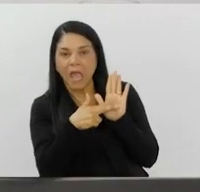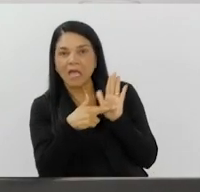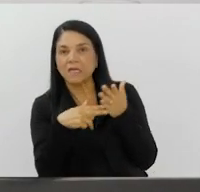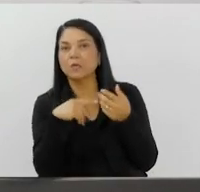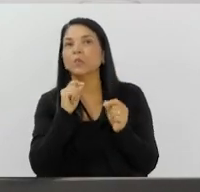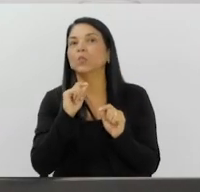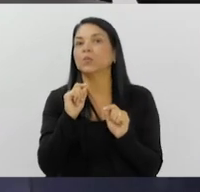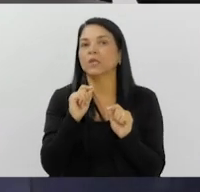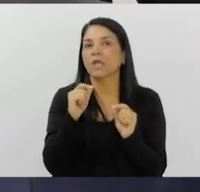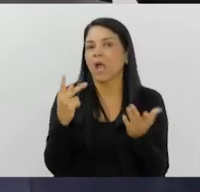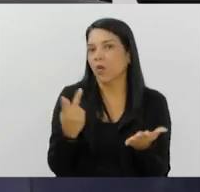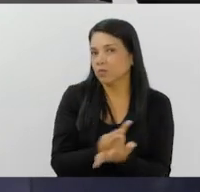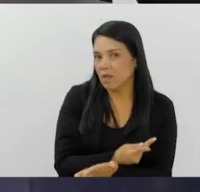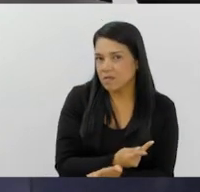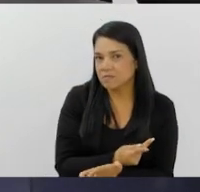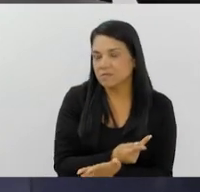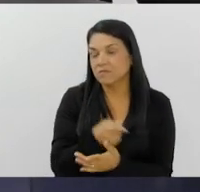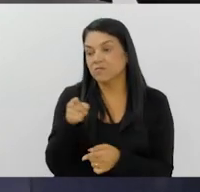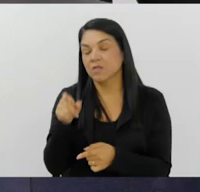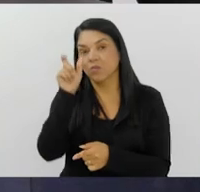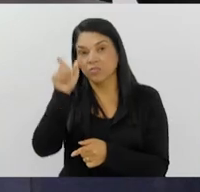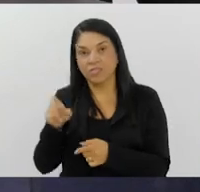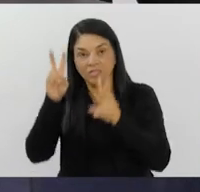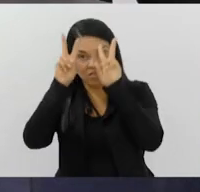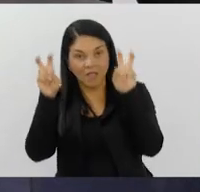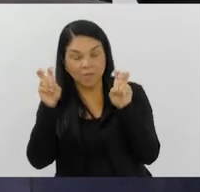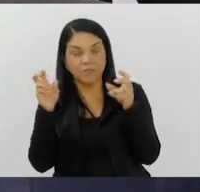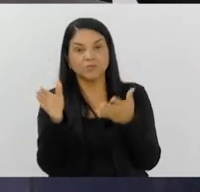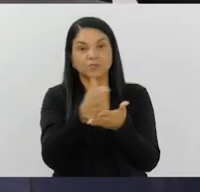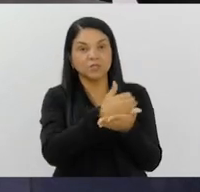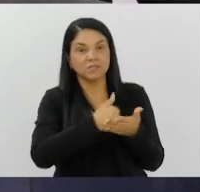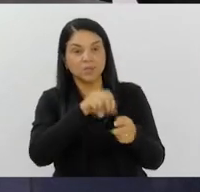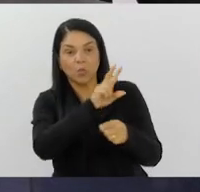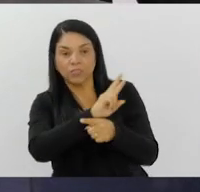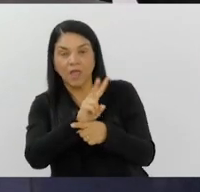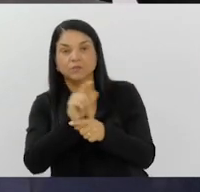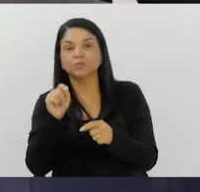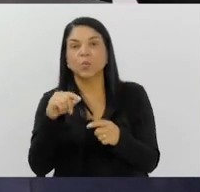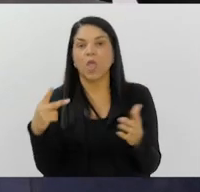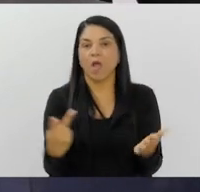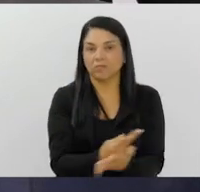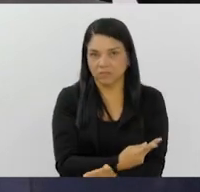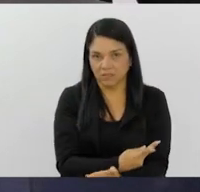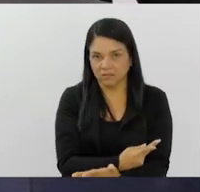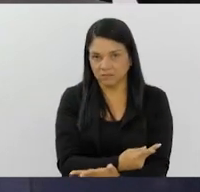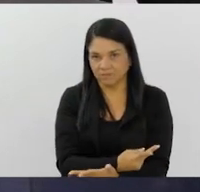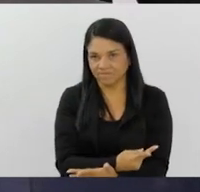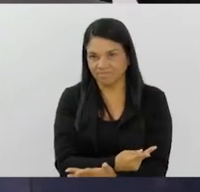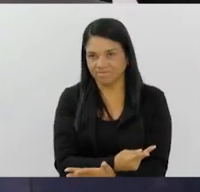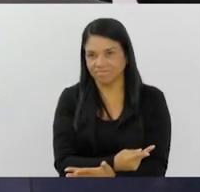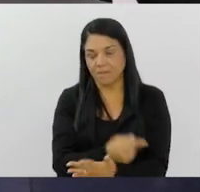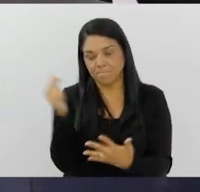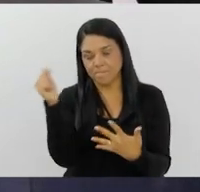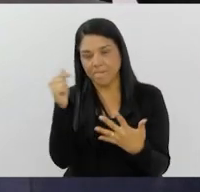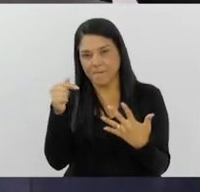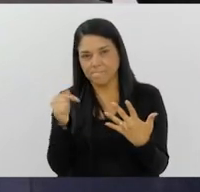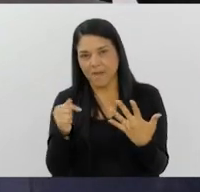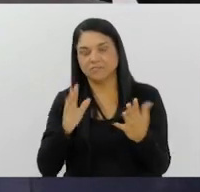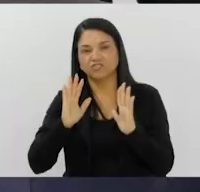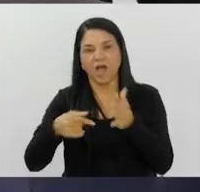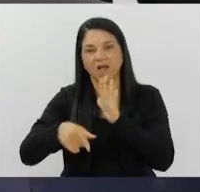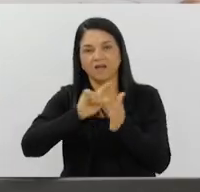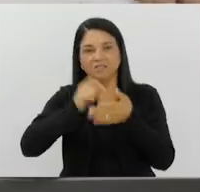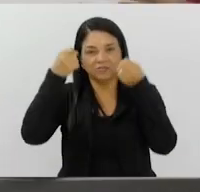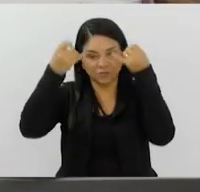teu tema que é de proteção dos dados e todos os outros pontos que já foram levantados aqui então no fundo o que a gente tá querendo